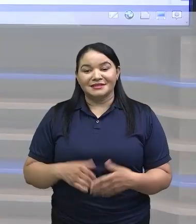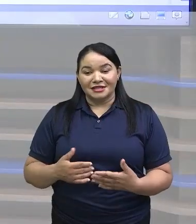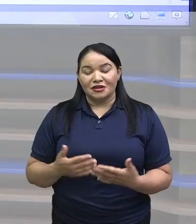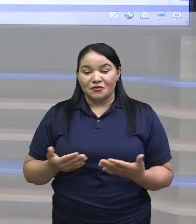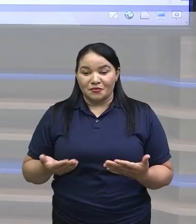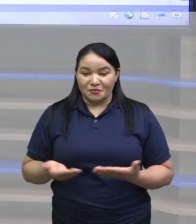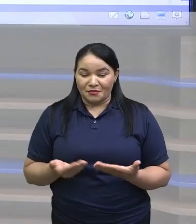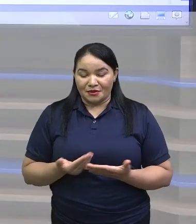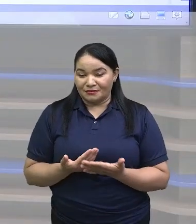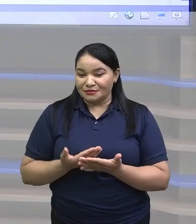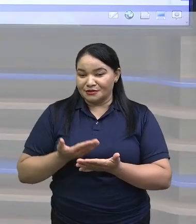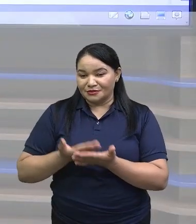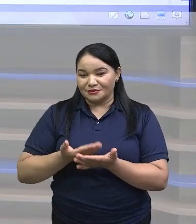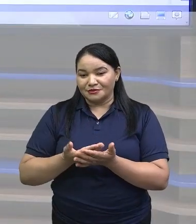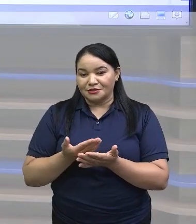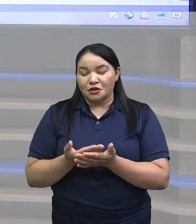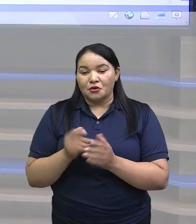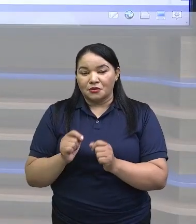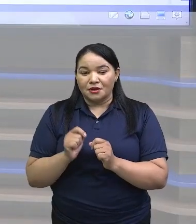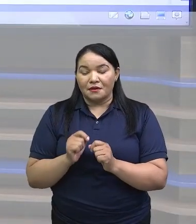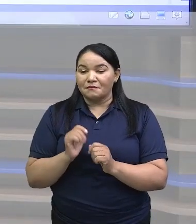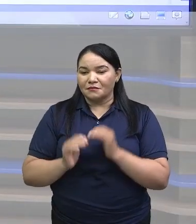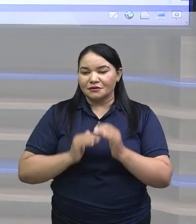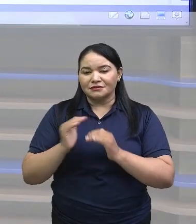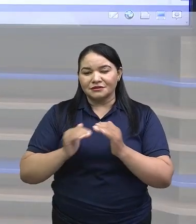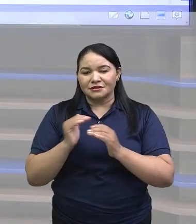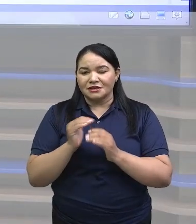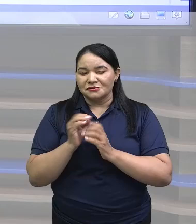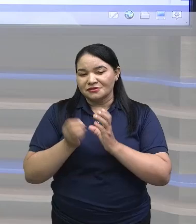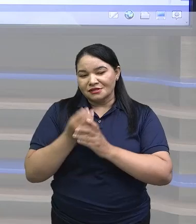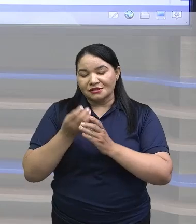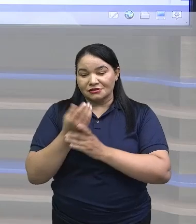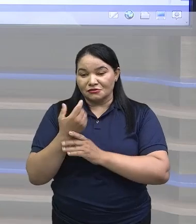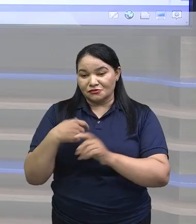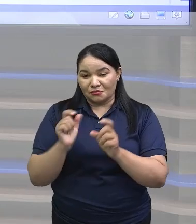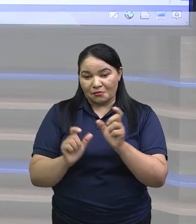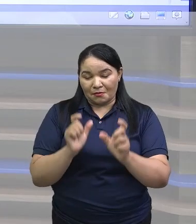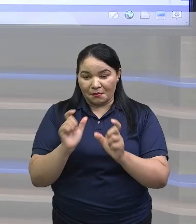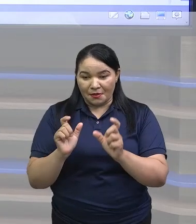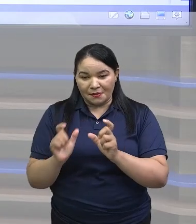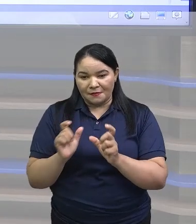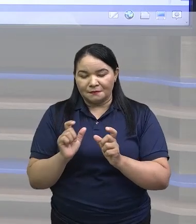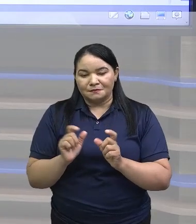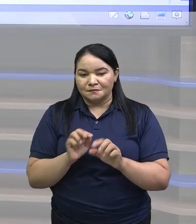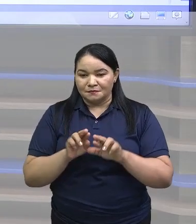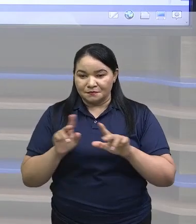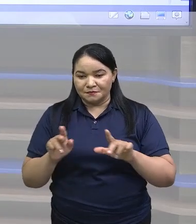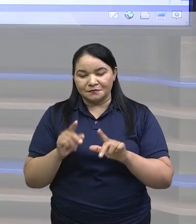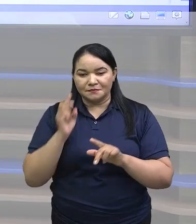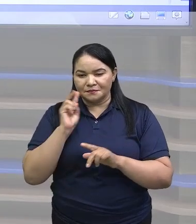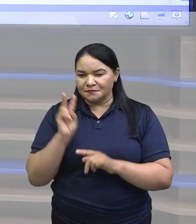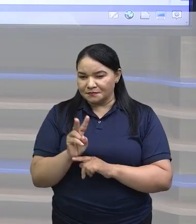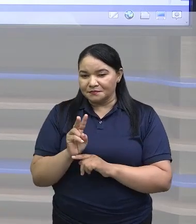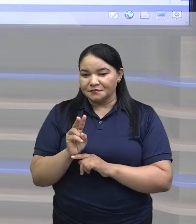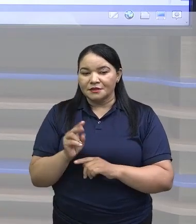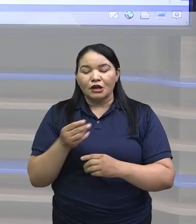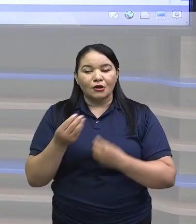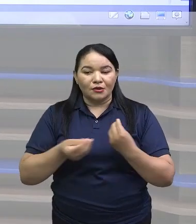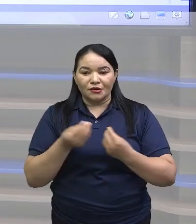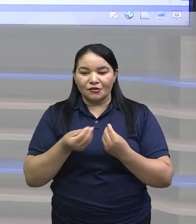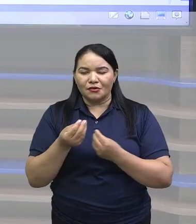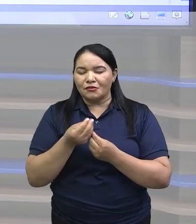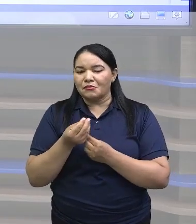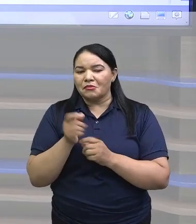Hoje nós vamos estudar sobre o processo de formação de palavras. Então, vocês estão vendo aí como é que as palavras